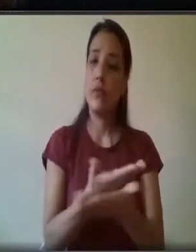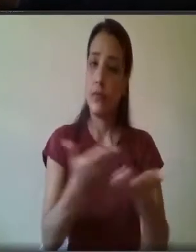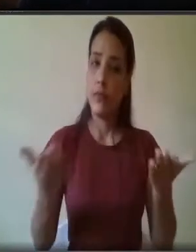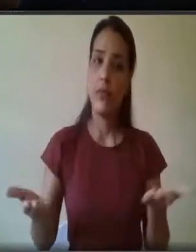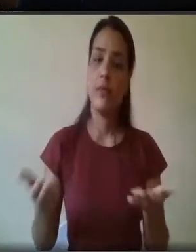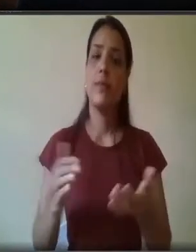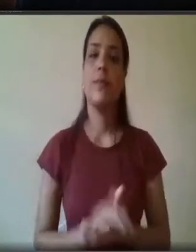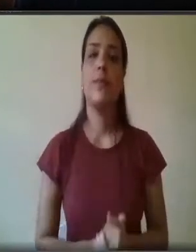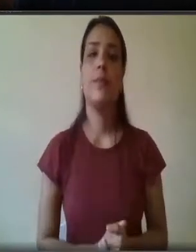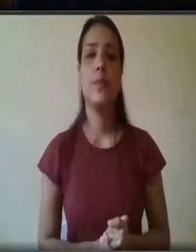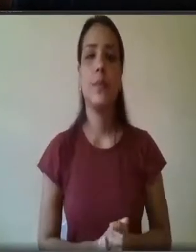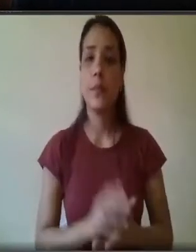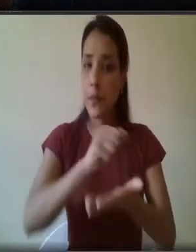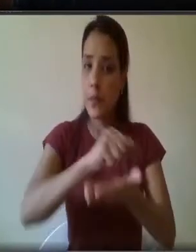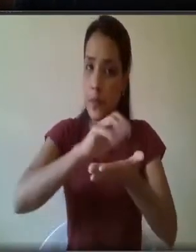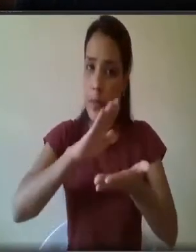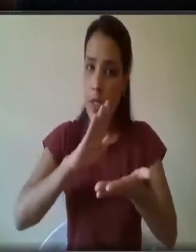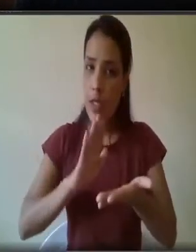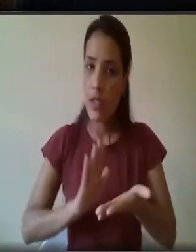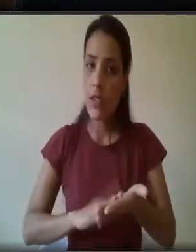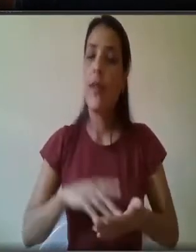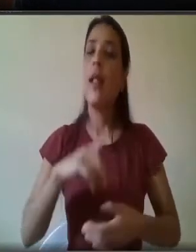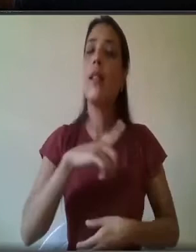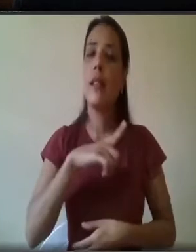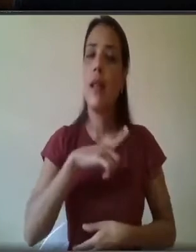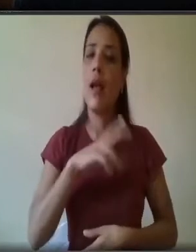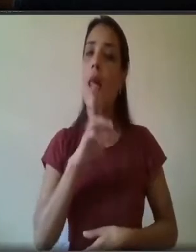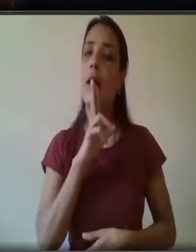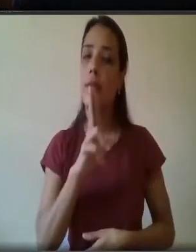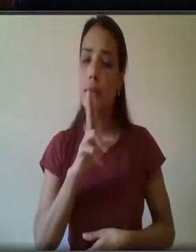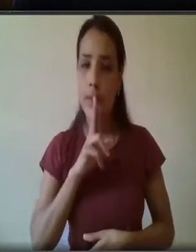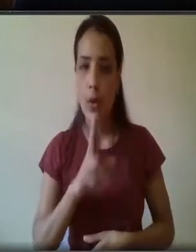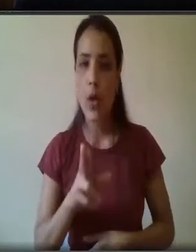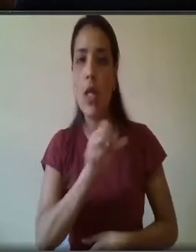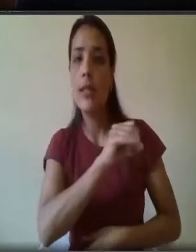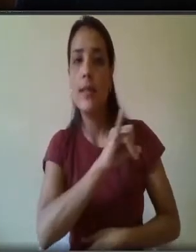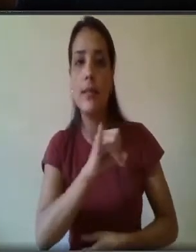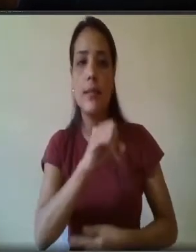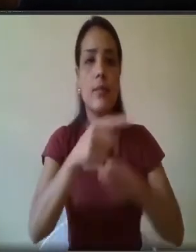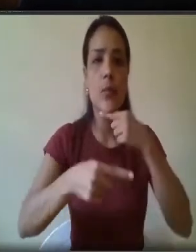com gabarito, se vocês tiverem dúvida, é só dar um...